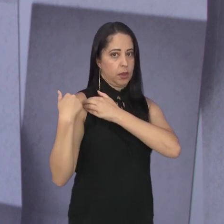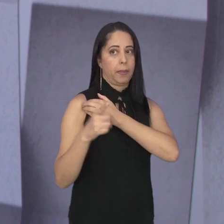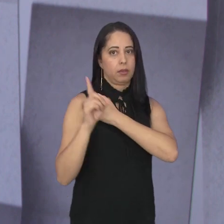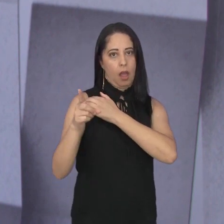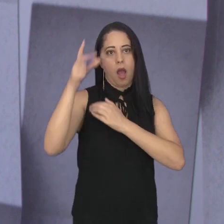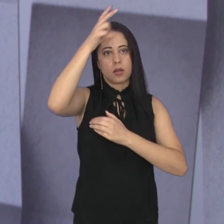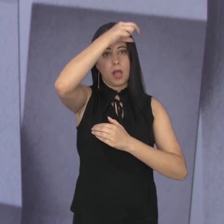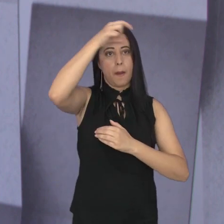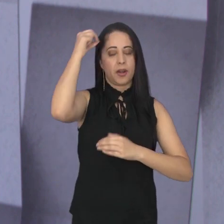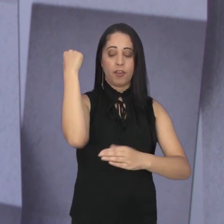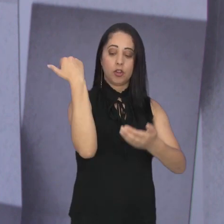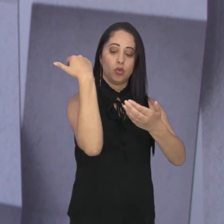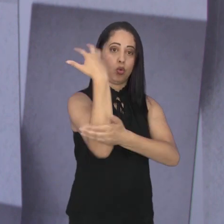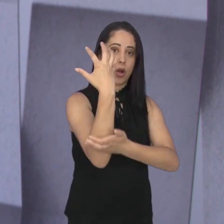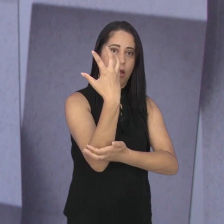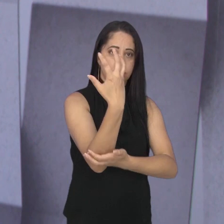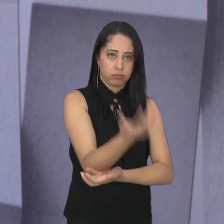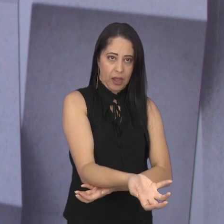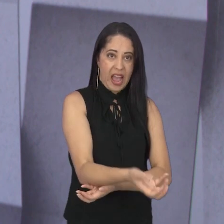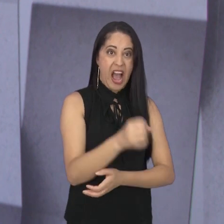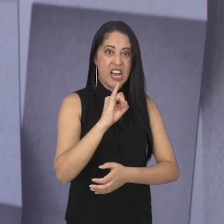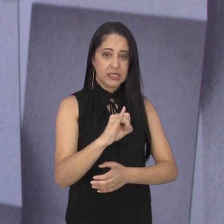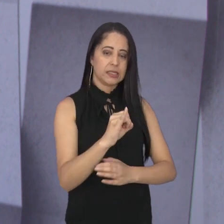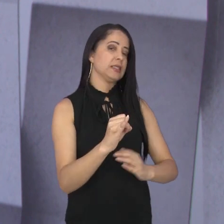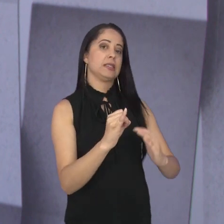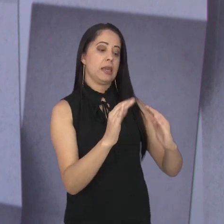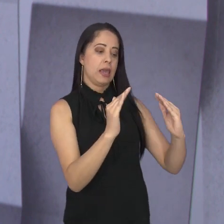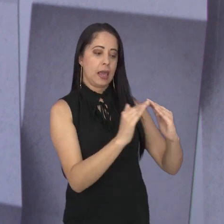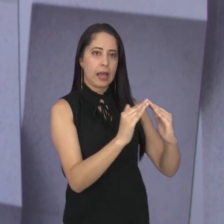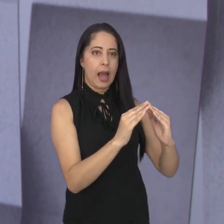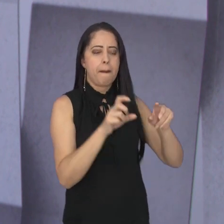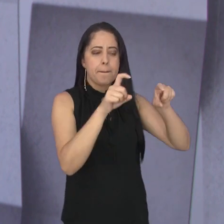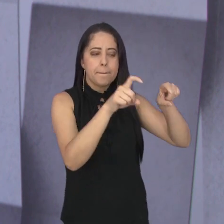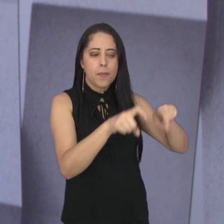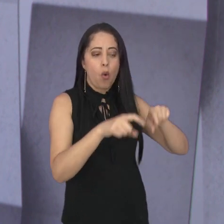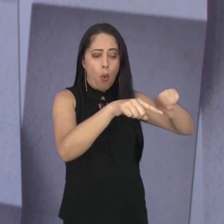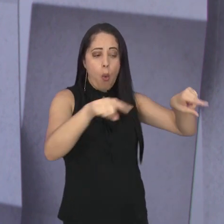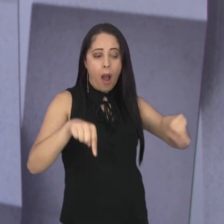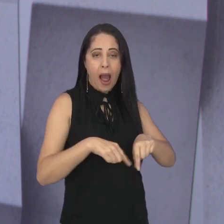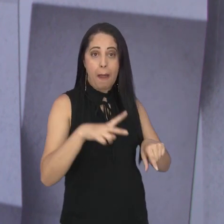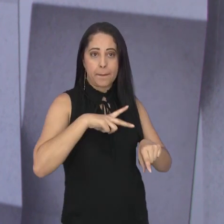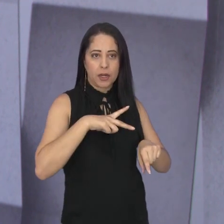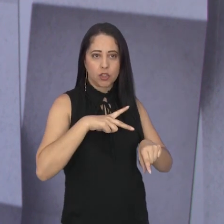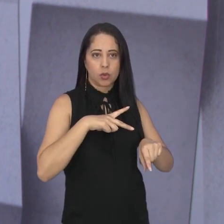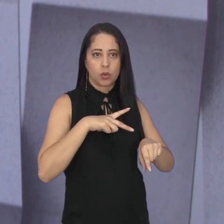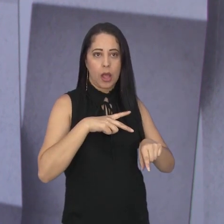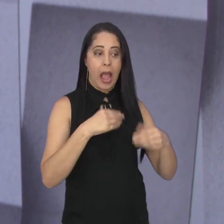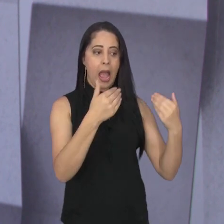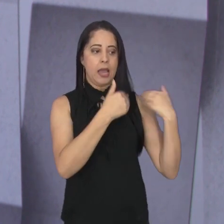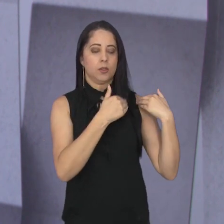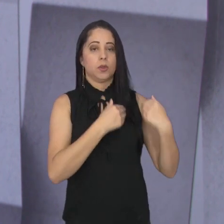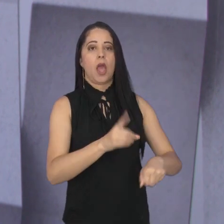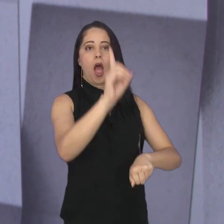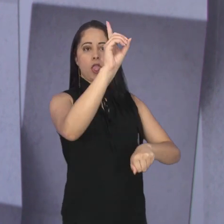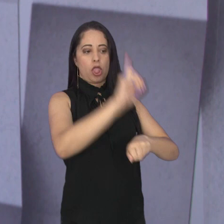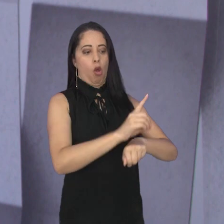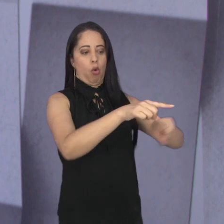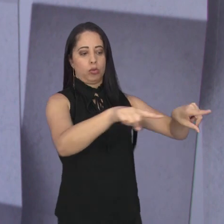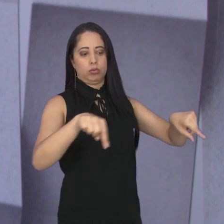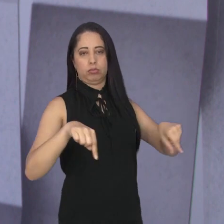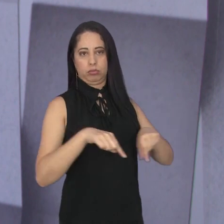responsabilidade é da Prefeitura, é do município. Se for em área particular, a responsabilidade passa a ser